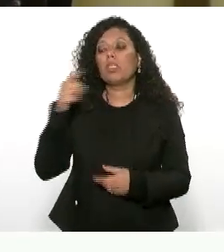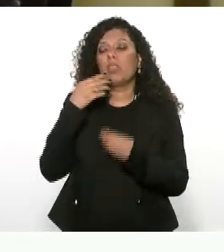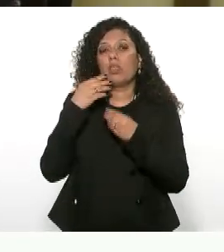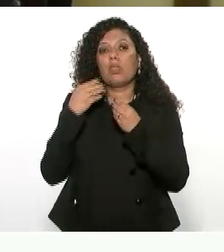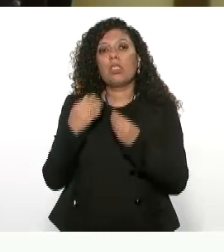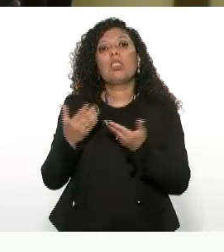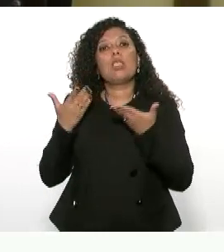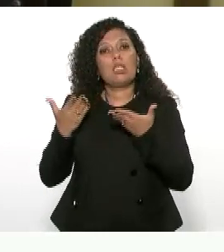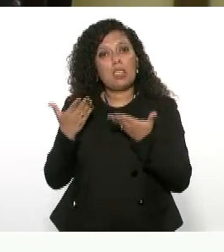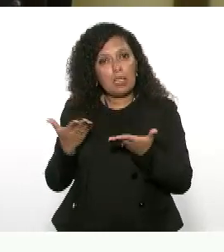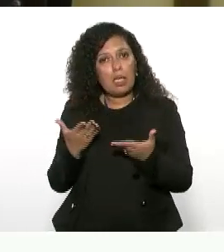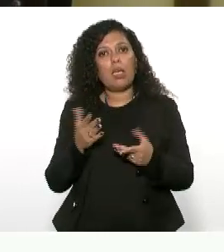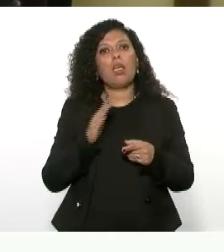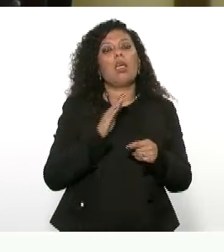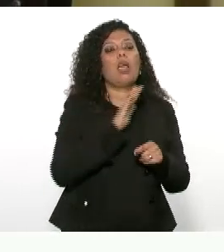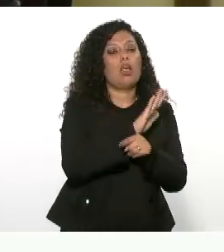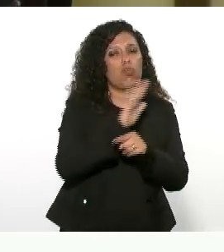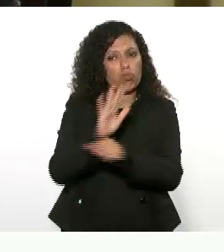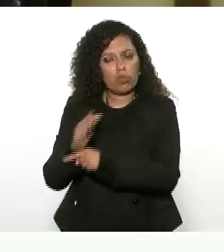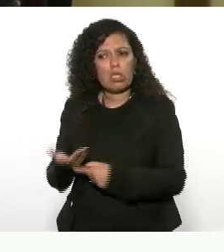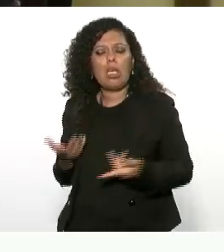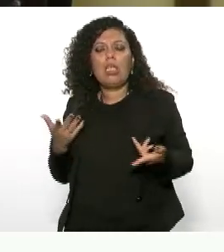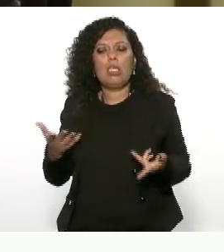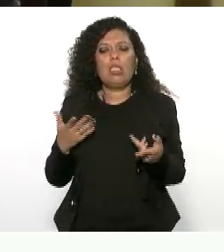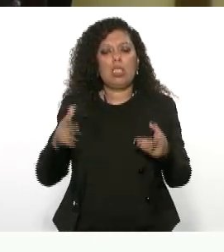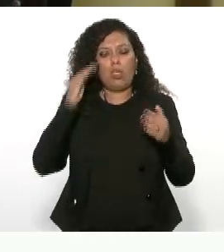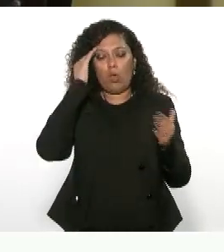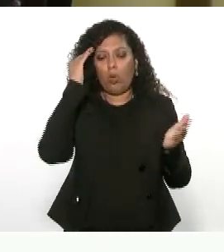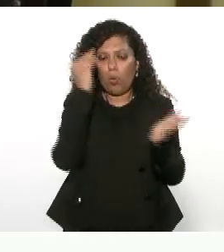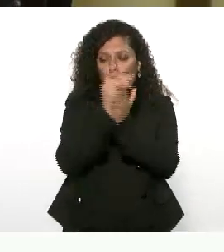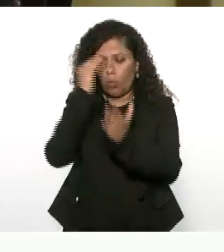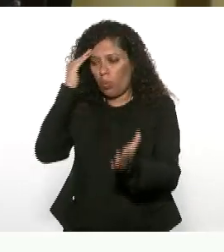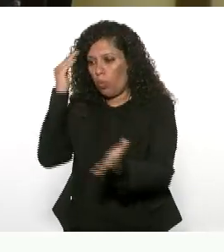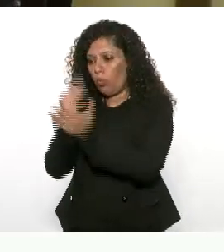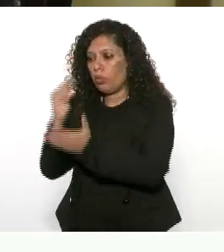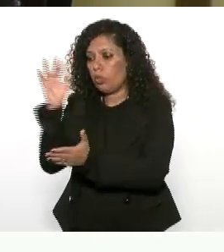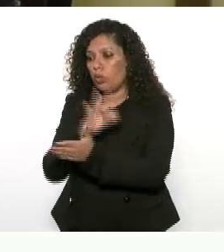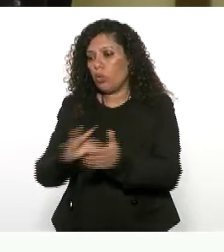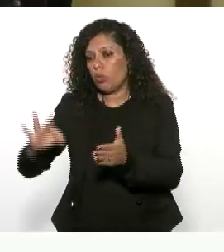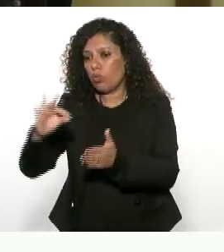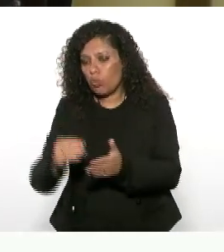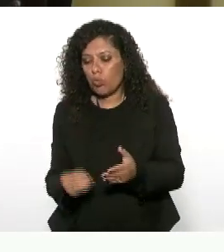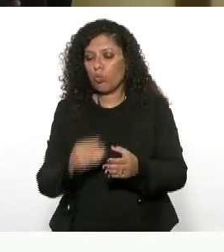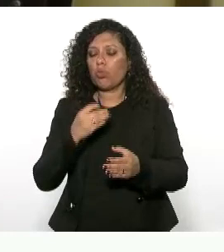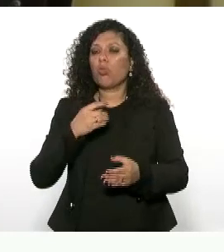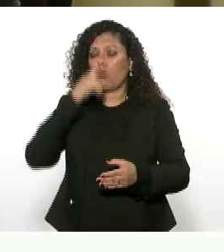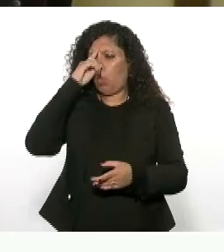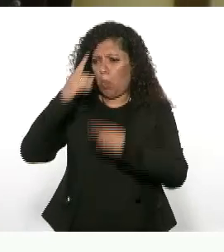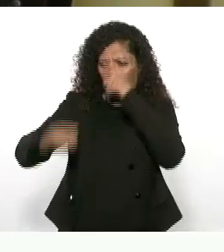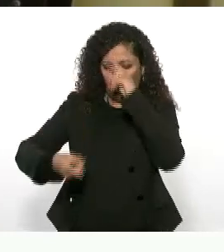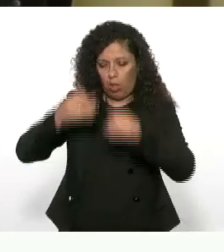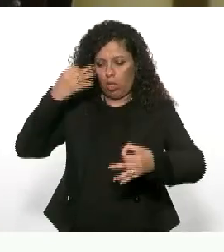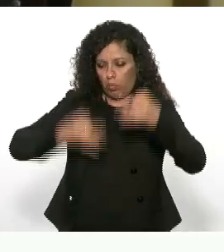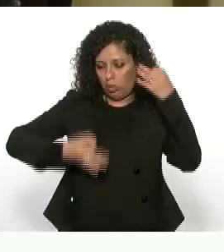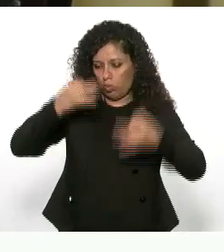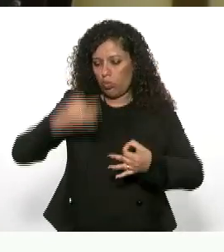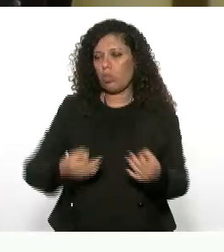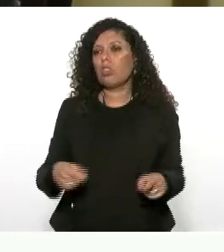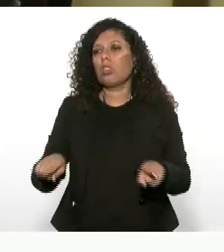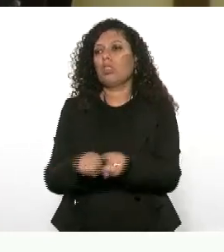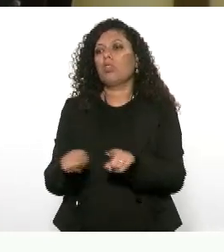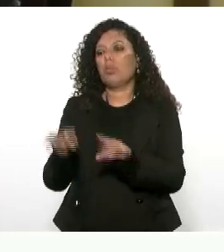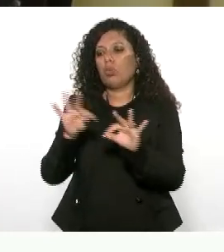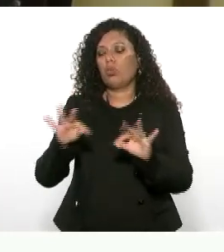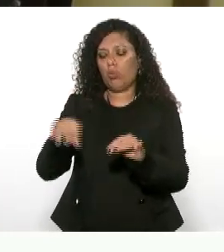mostrou extremamente disposto a cumprir tudo o que foi estipulado pela juíza e com apoio nos órgãos técnicos do